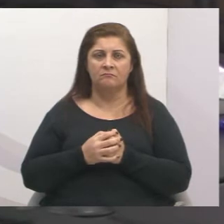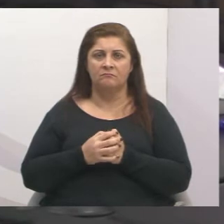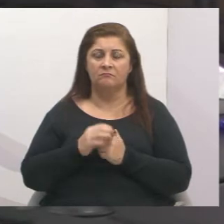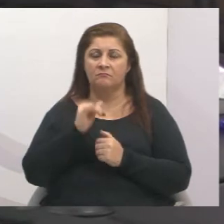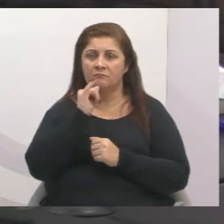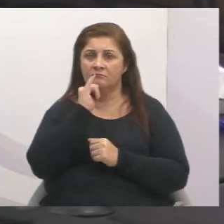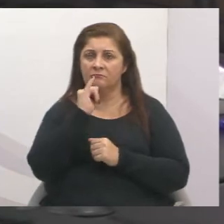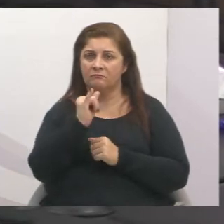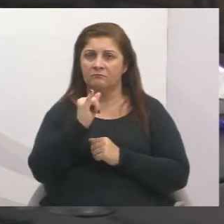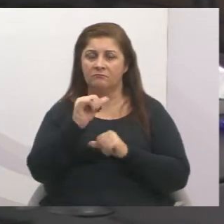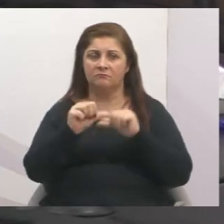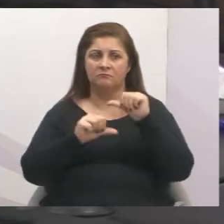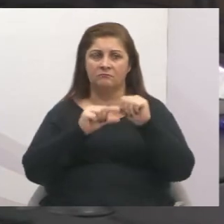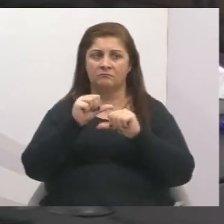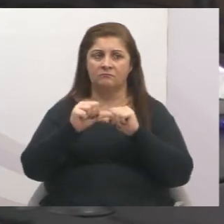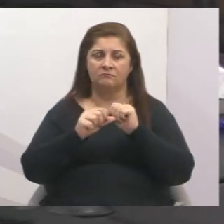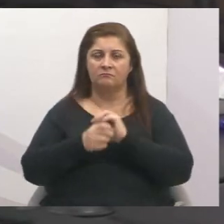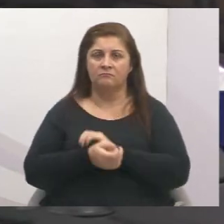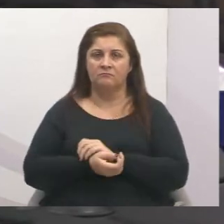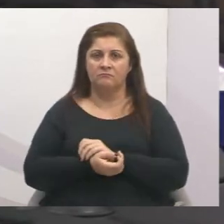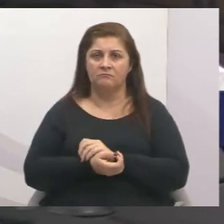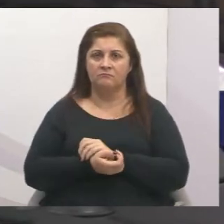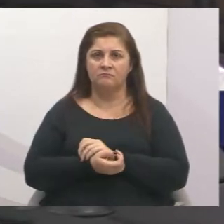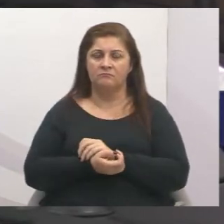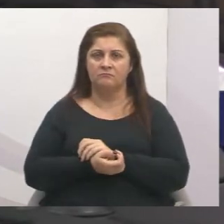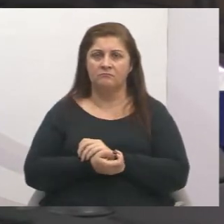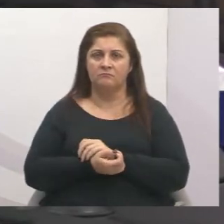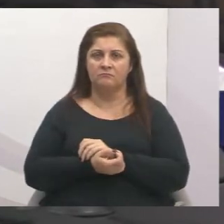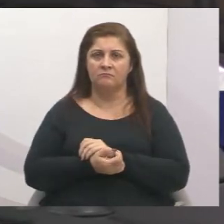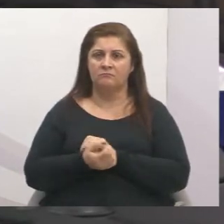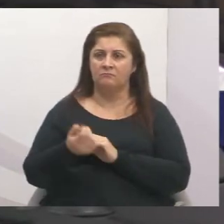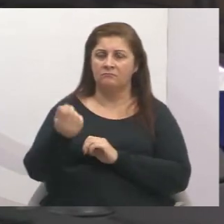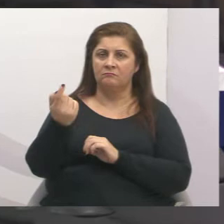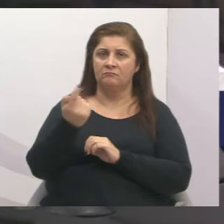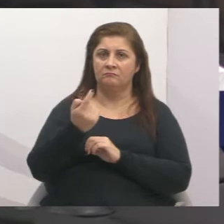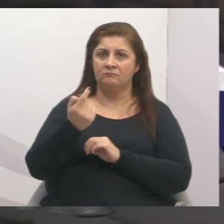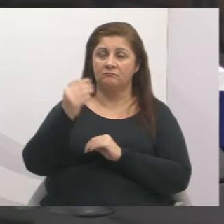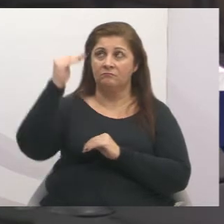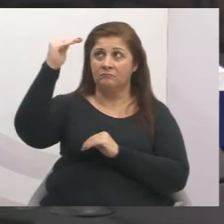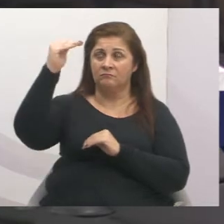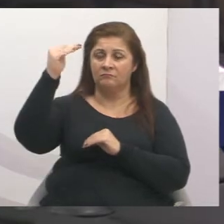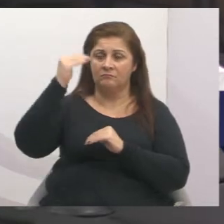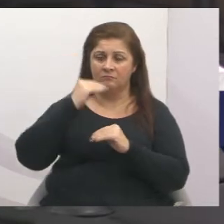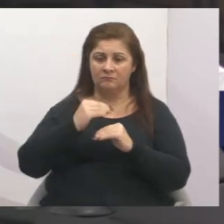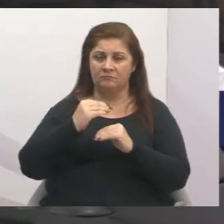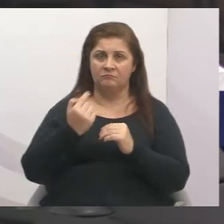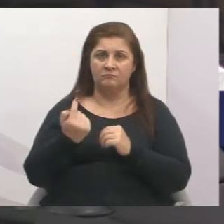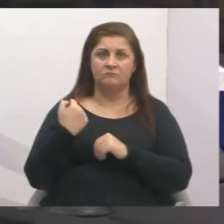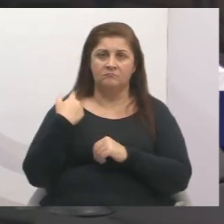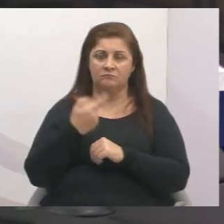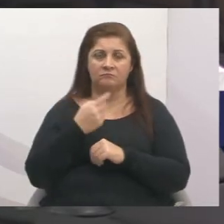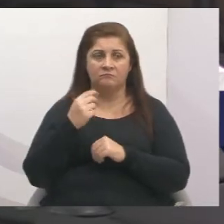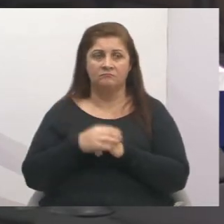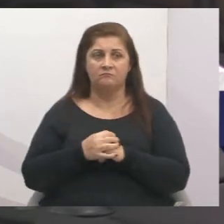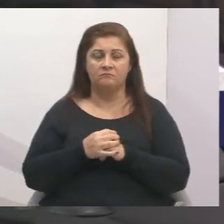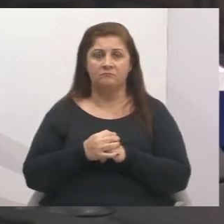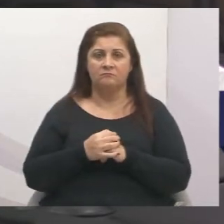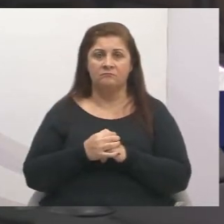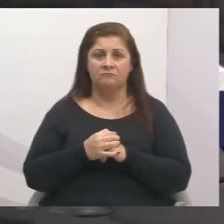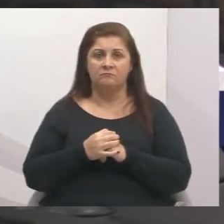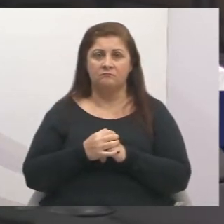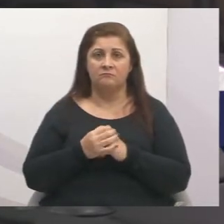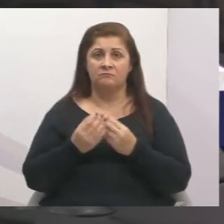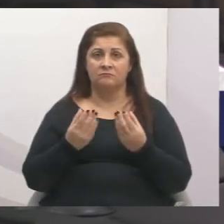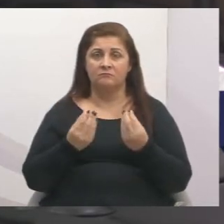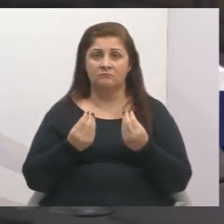que essa reforma foi trazida de cima para baixo e grande parte dela, né, impôs